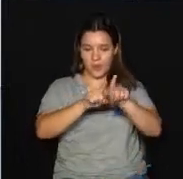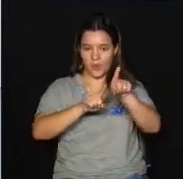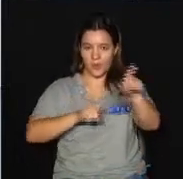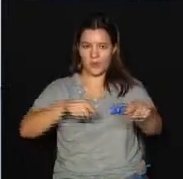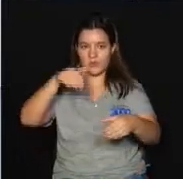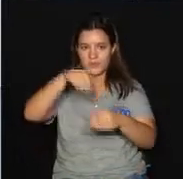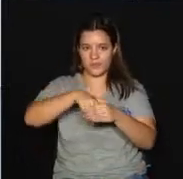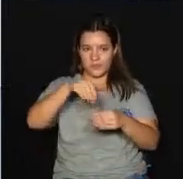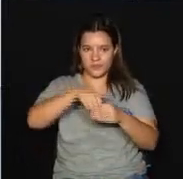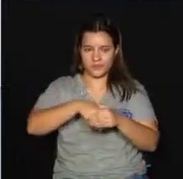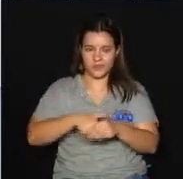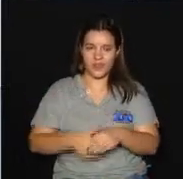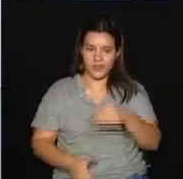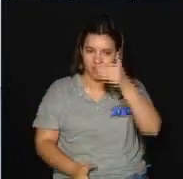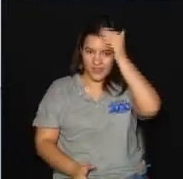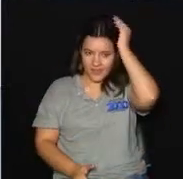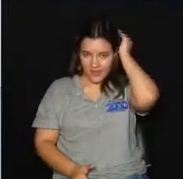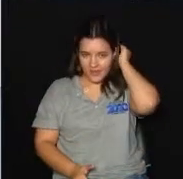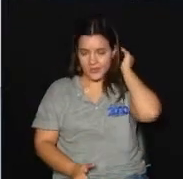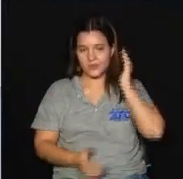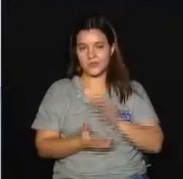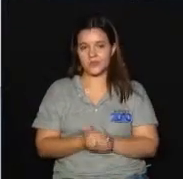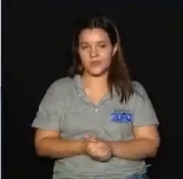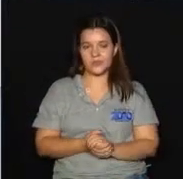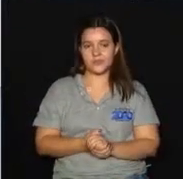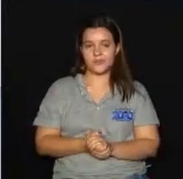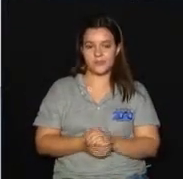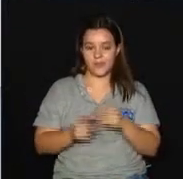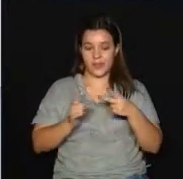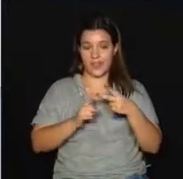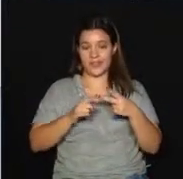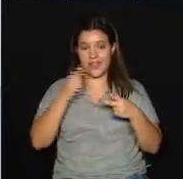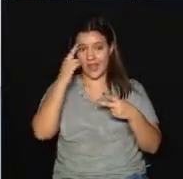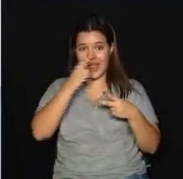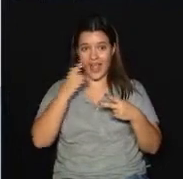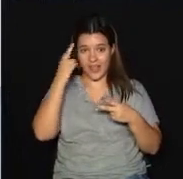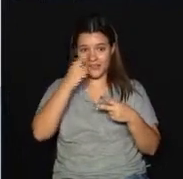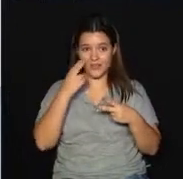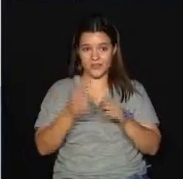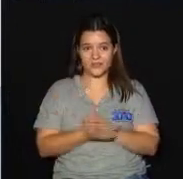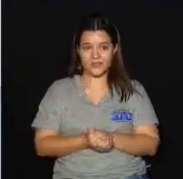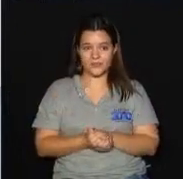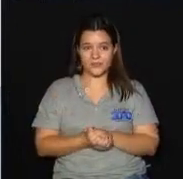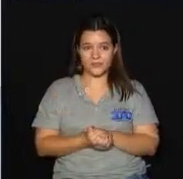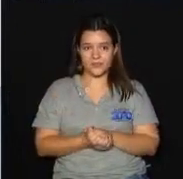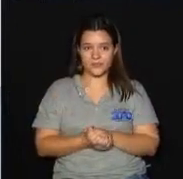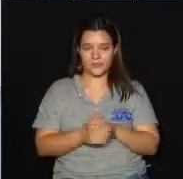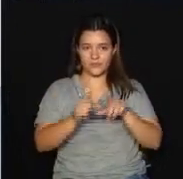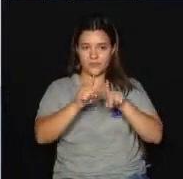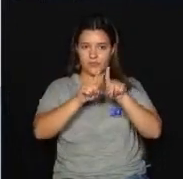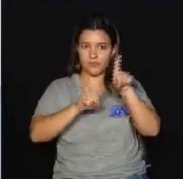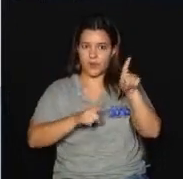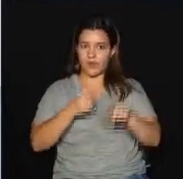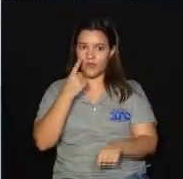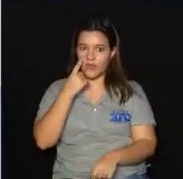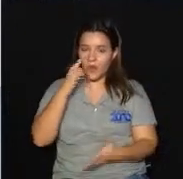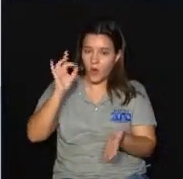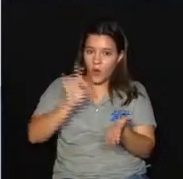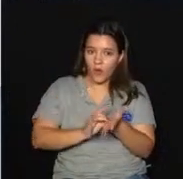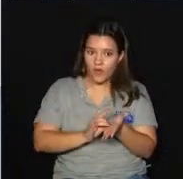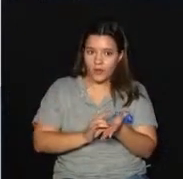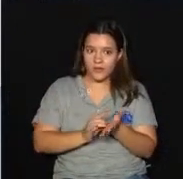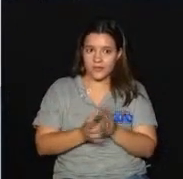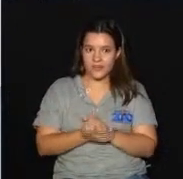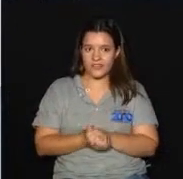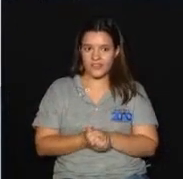54.734 é a vantagem do Dário Saad para o Rafa Zimbaldi. Essa diferença, eu vou até confirmar aqui com a nossa